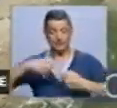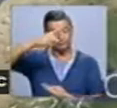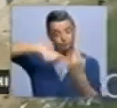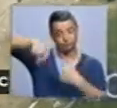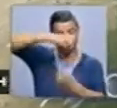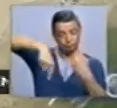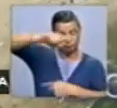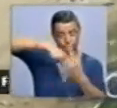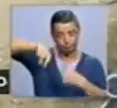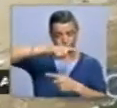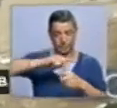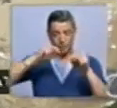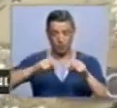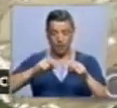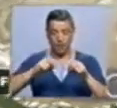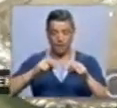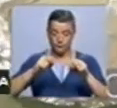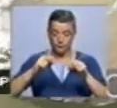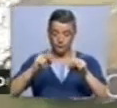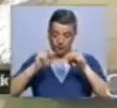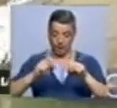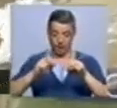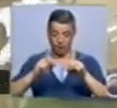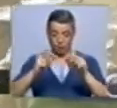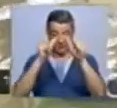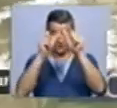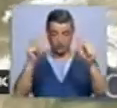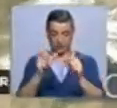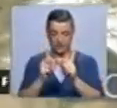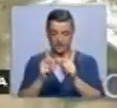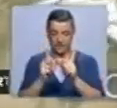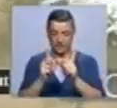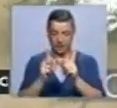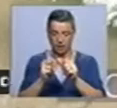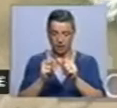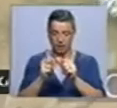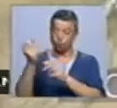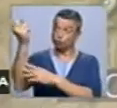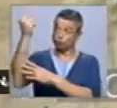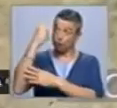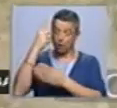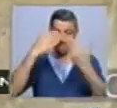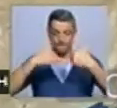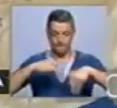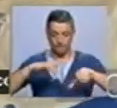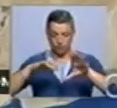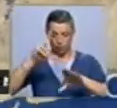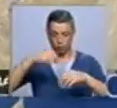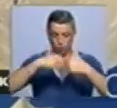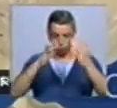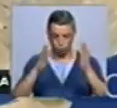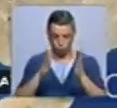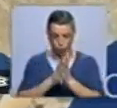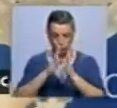os planetas no início da formação do Sistema Solar. E, portanto, é uma descoberta que vem, no fundo, realçar também todos os nossos